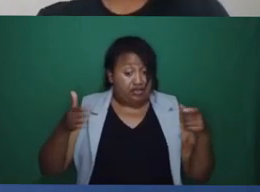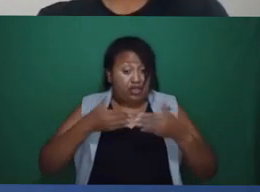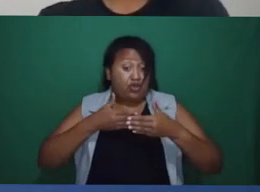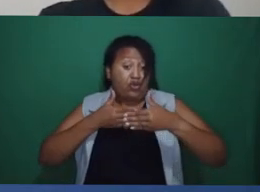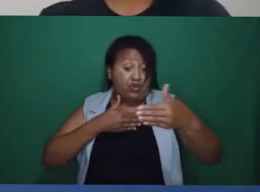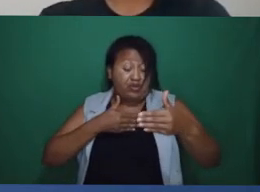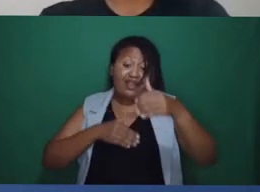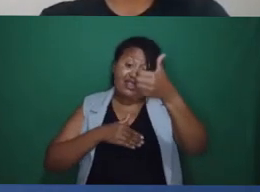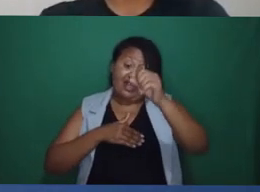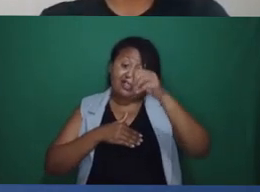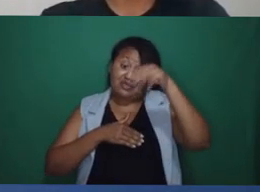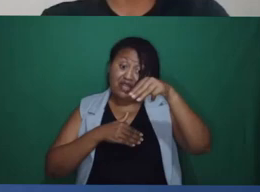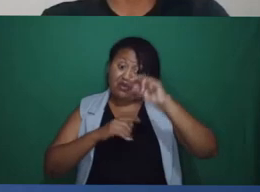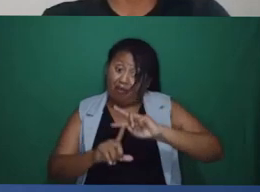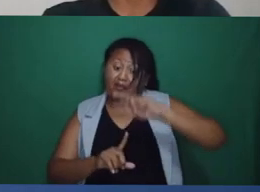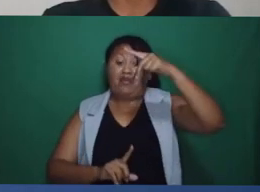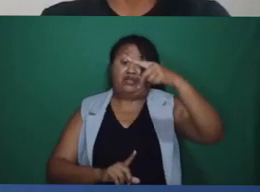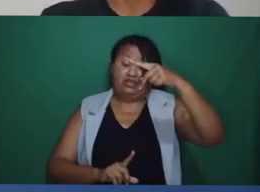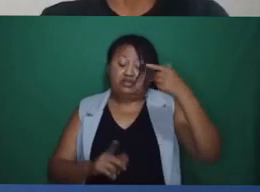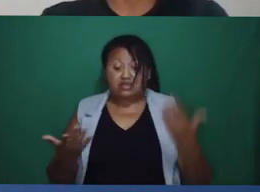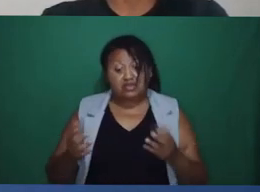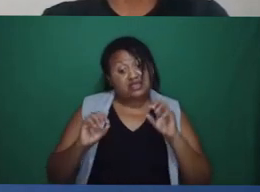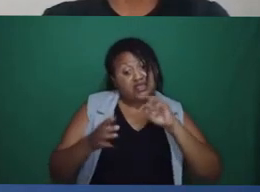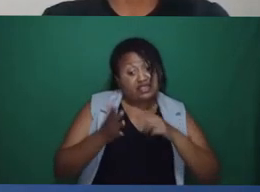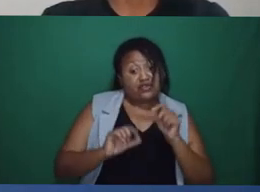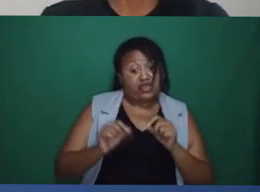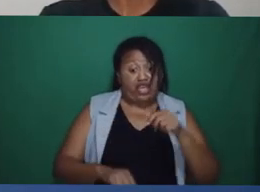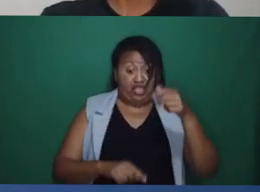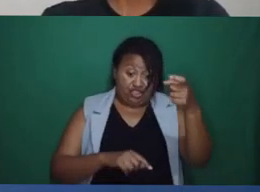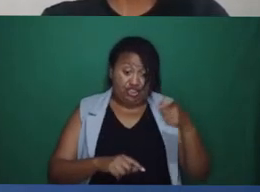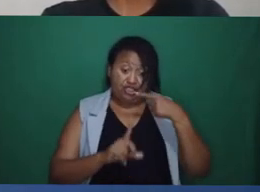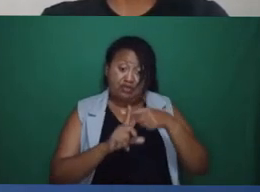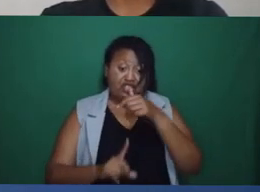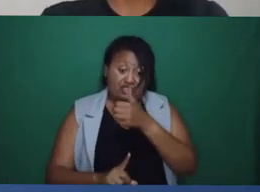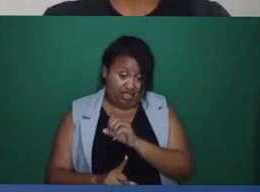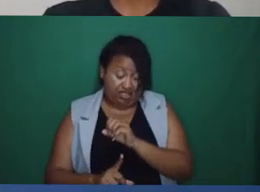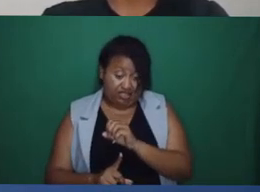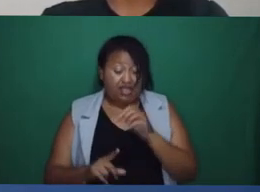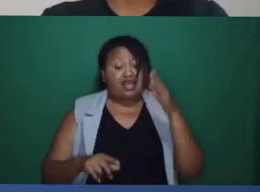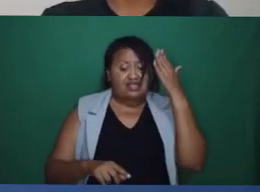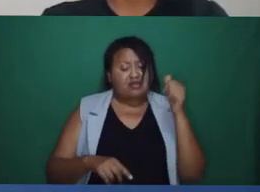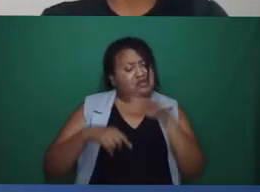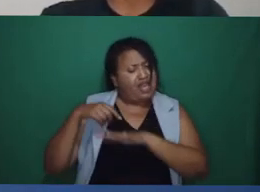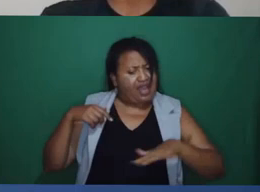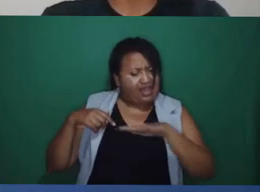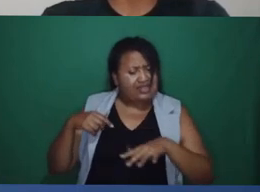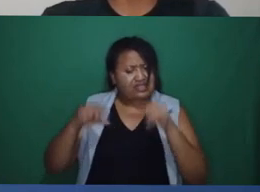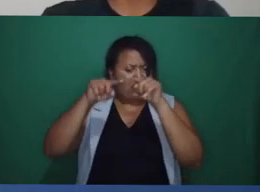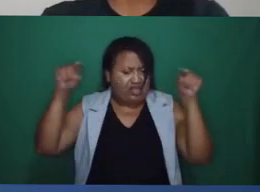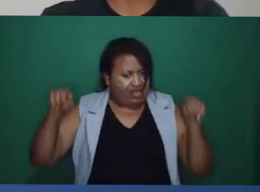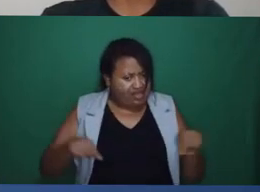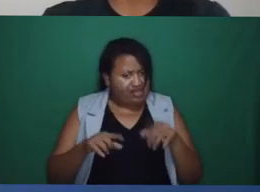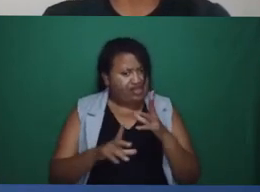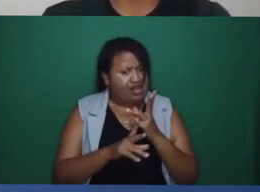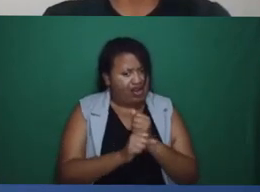10 metros maior que a largura ou seja x + 10 nós sabemos que a área de um retângulo é